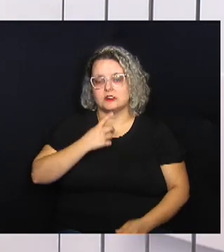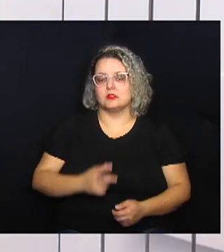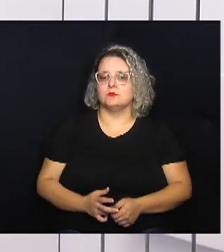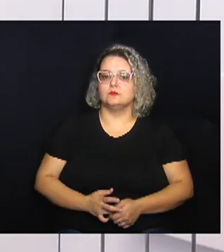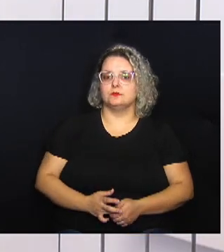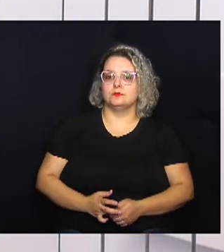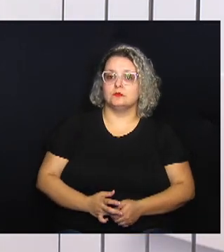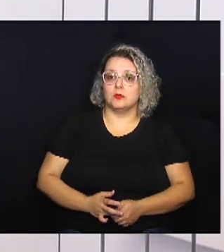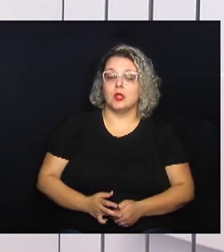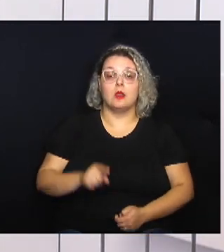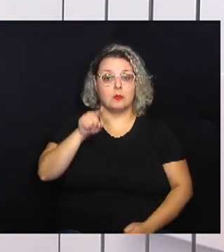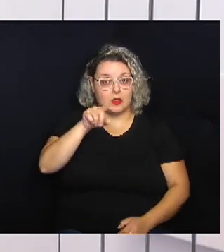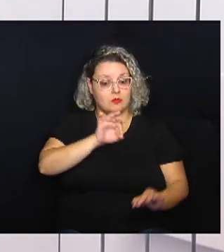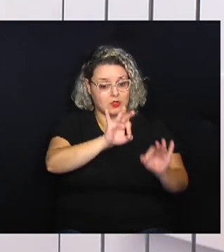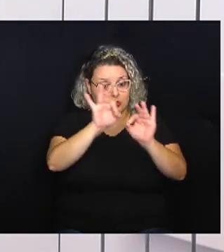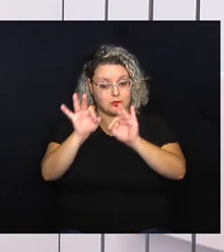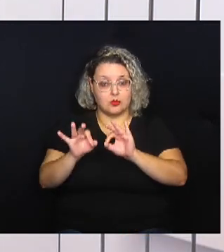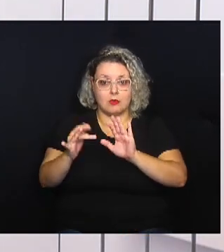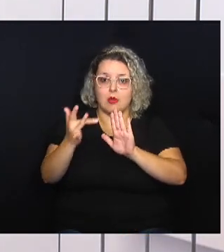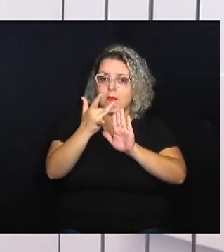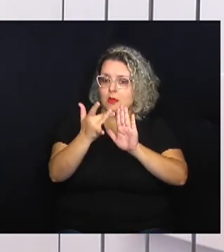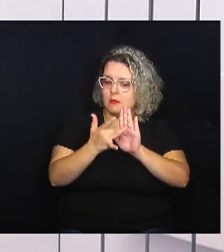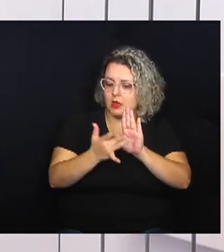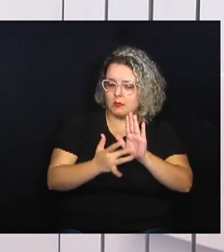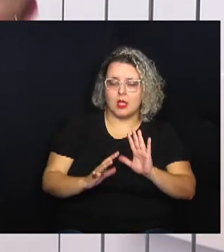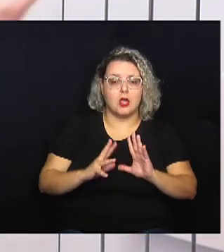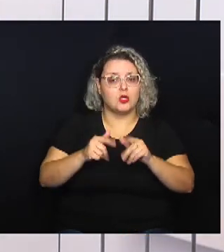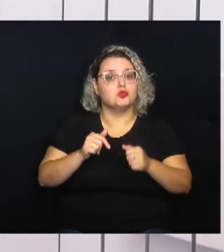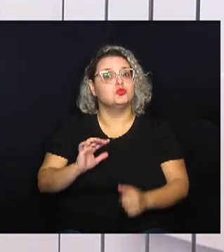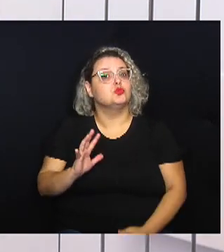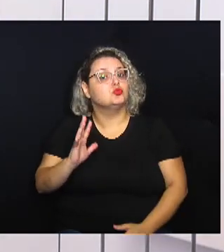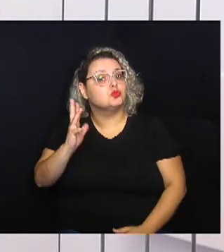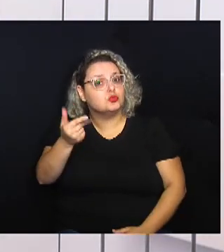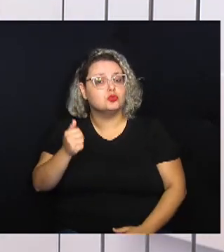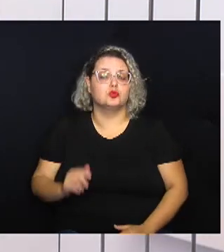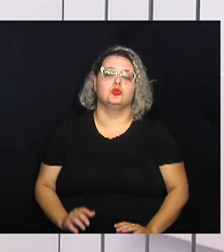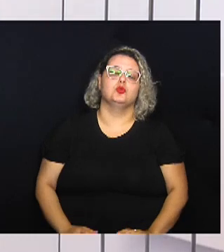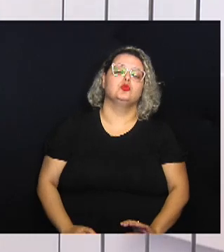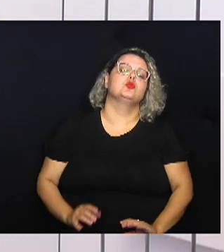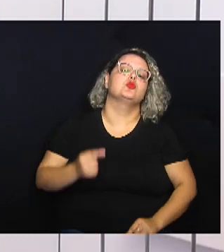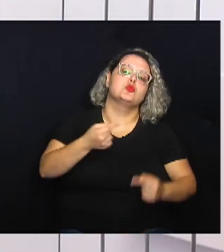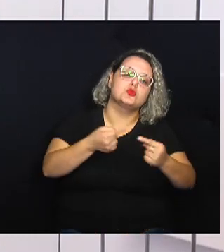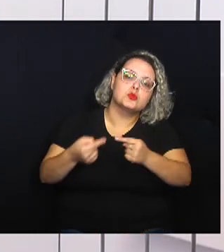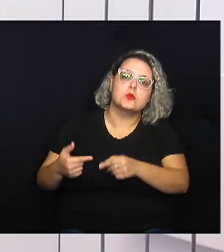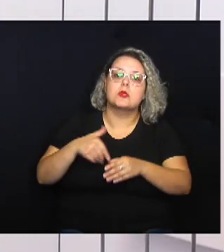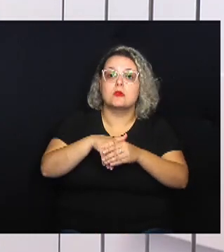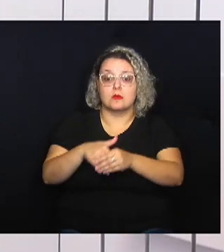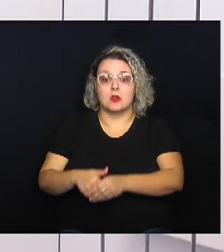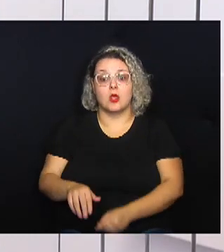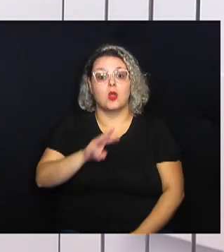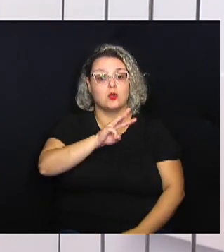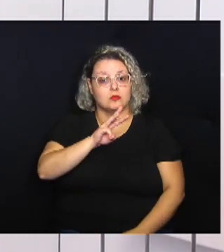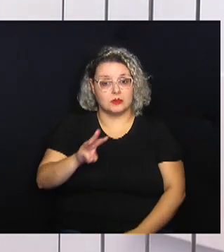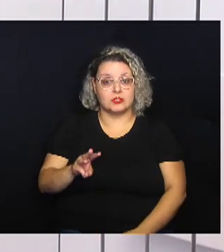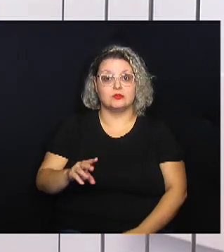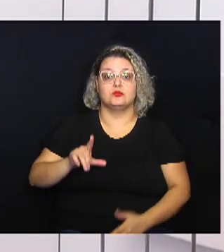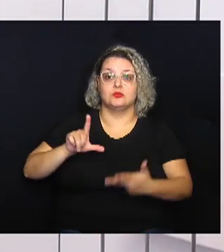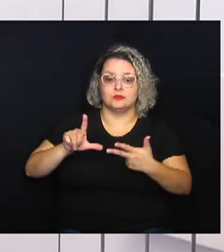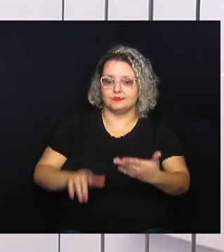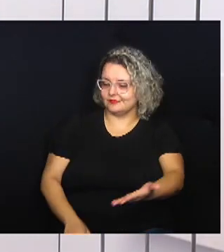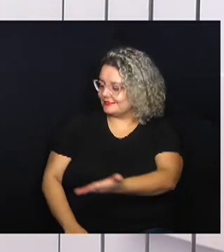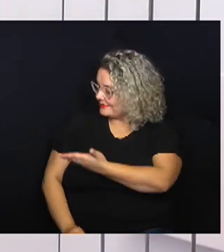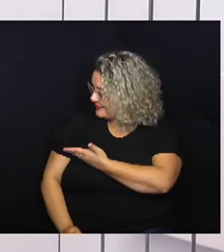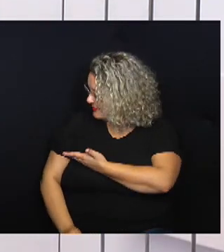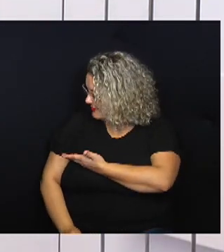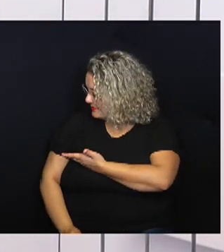para você conferir a pauta completa daquilo que vai se discutido e votado Acesse o site do Legislativo